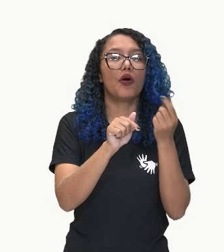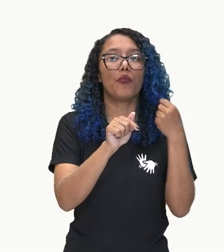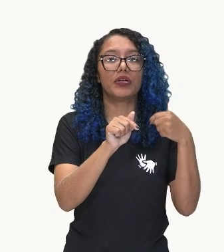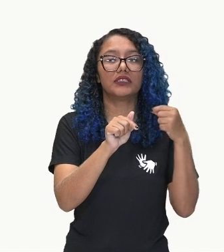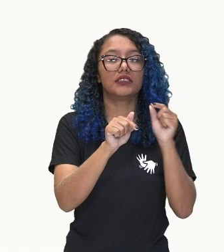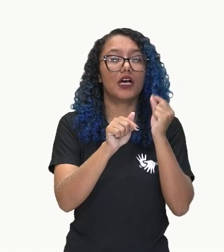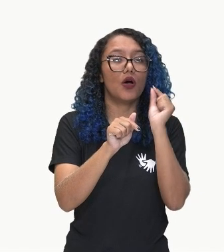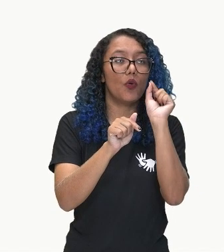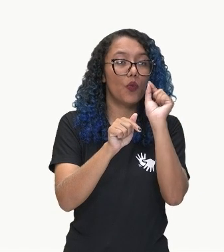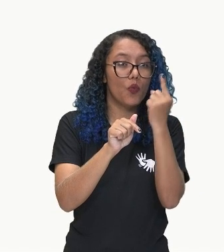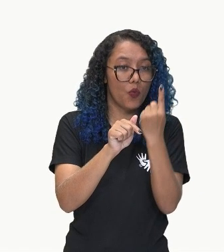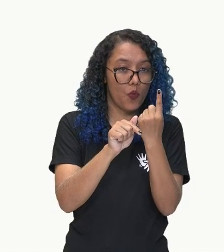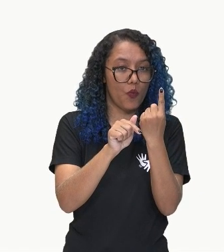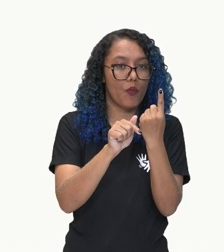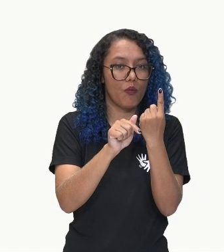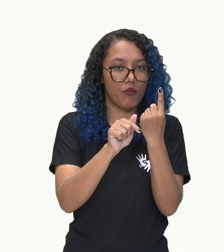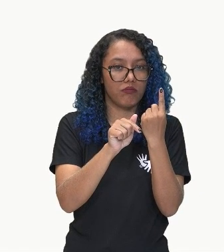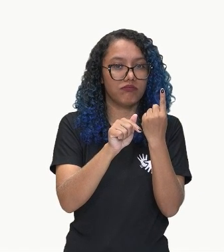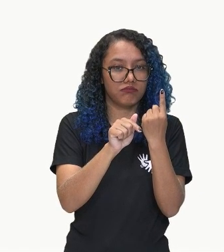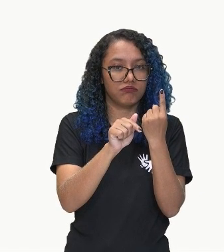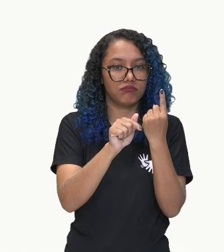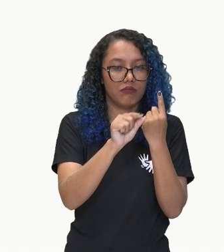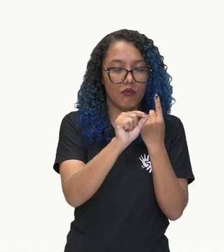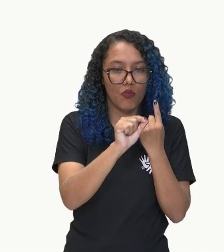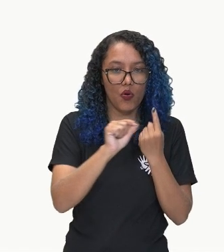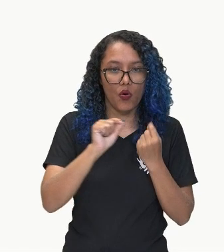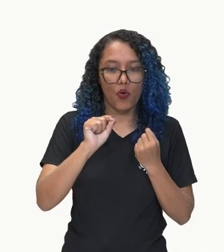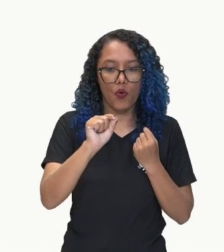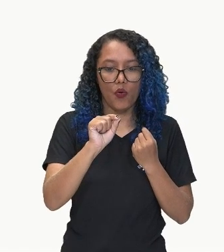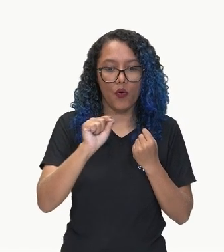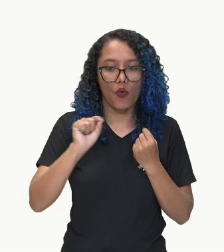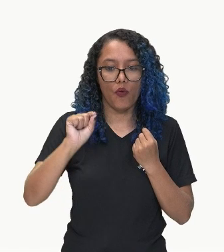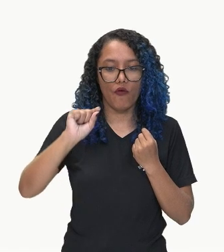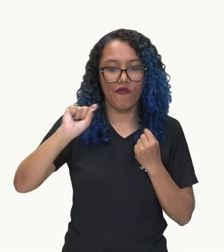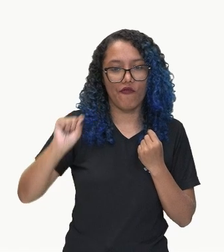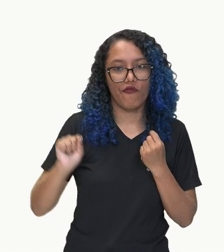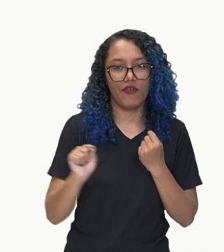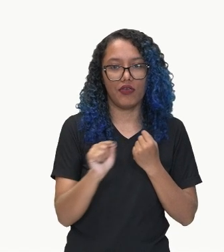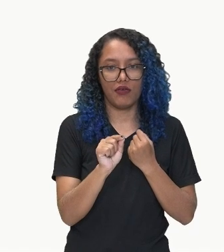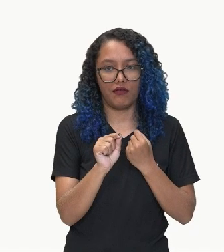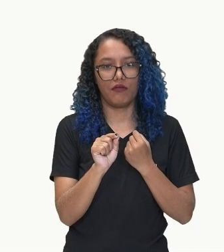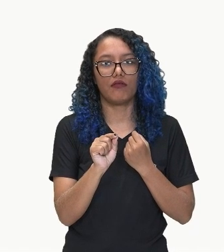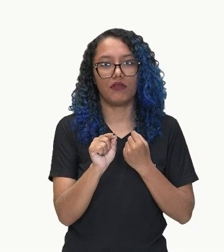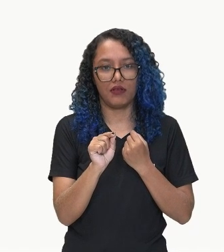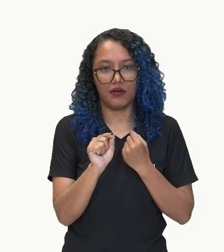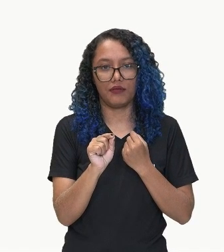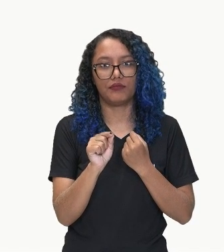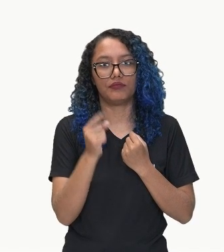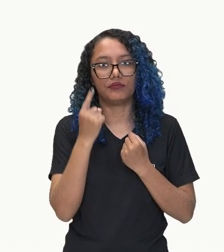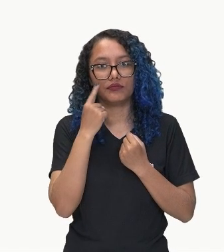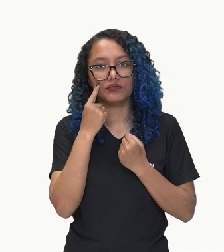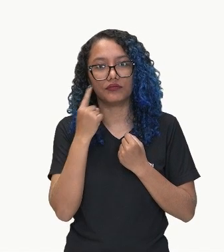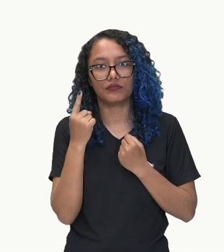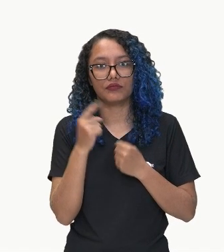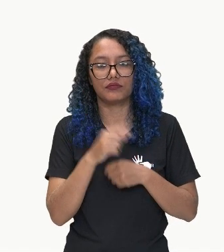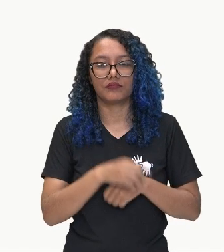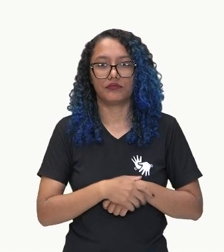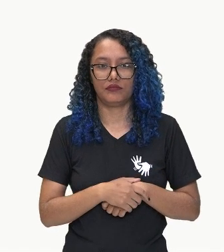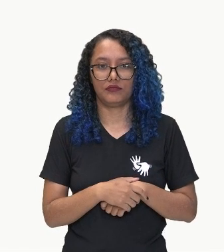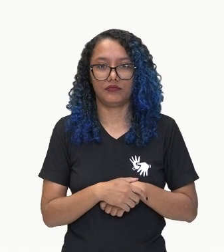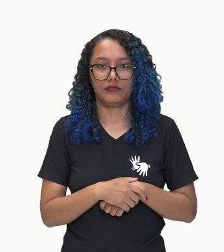a vírgula. Então, e já ponho a vírgula. A vírgula vai ficar bem aqui